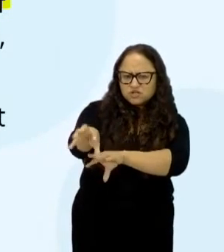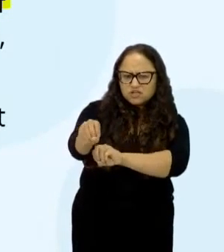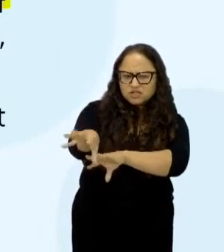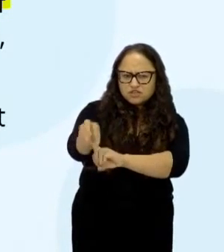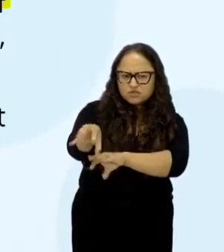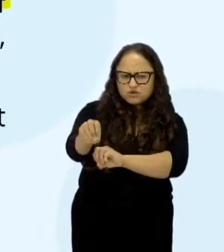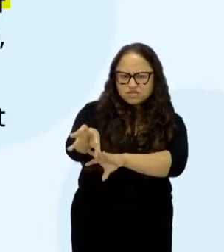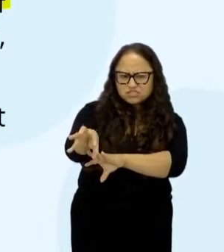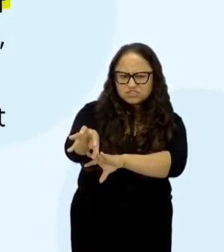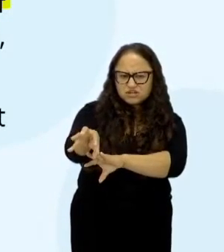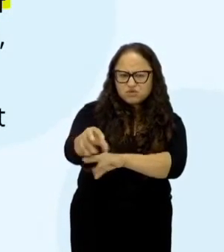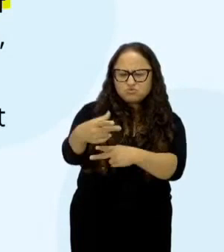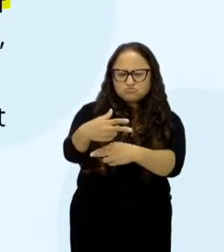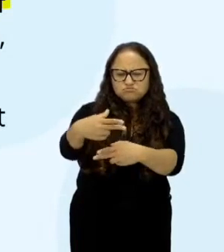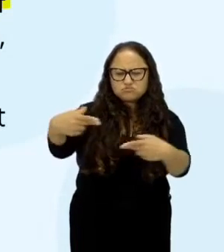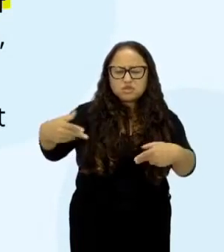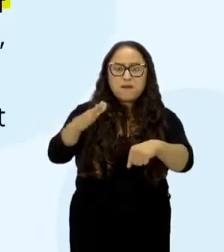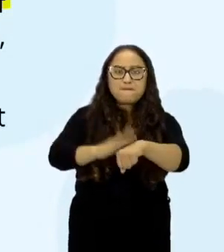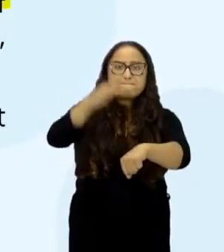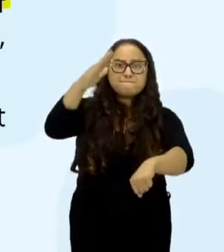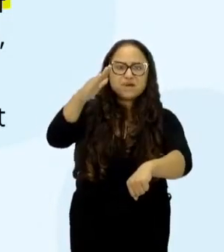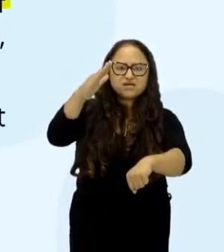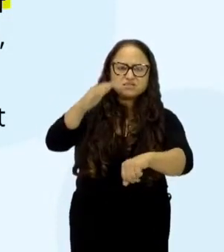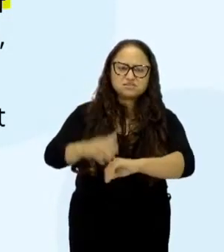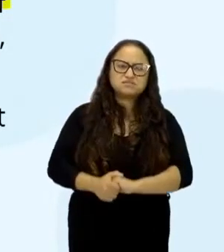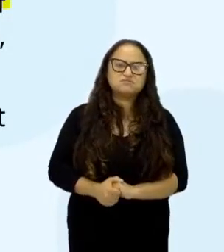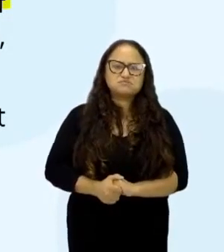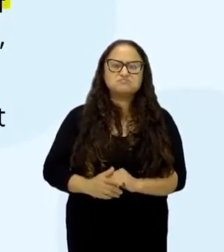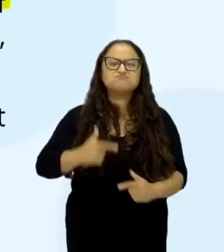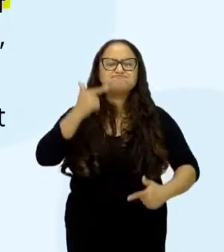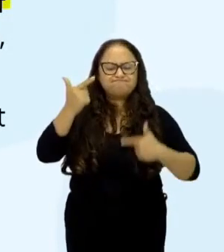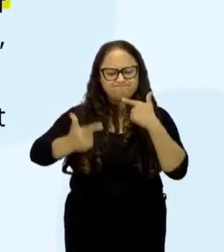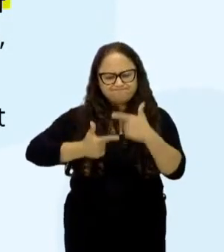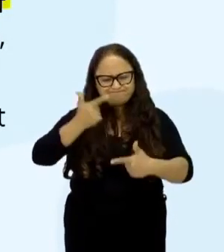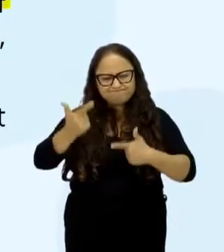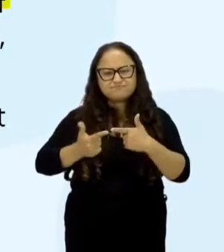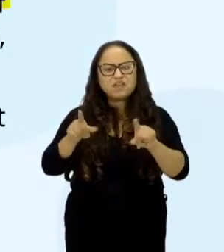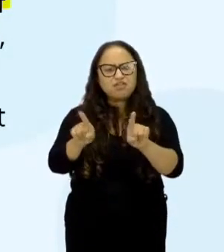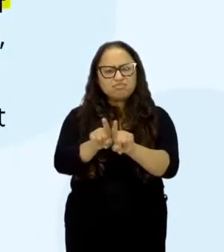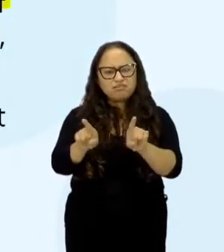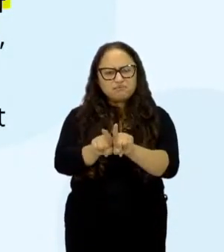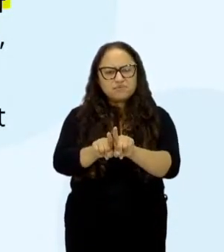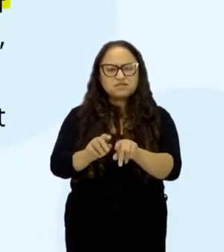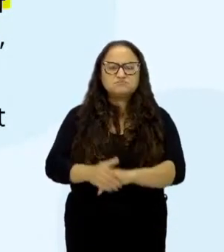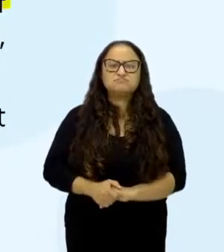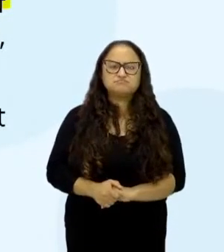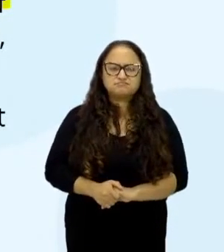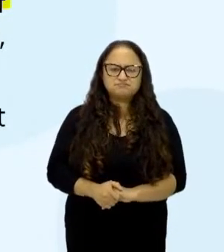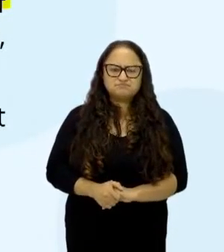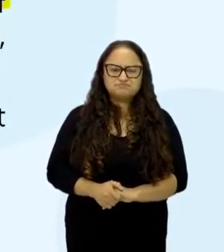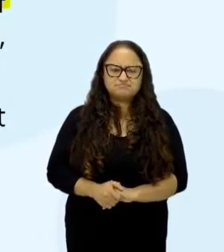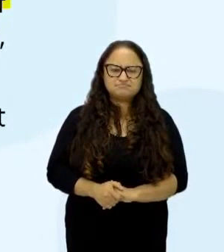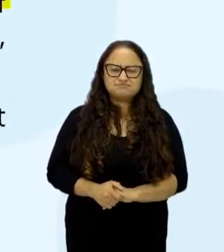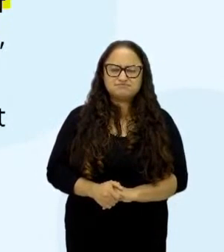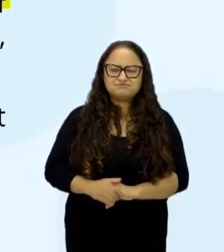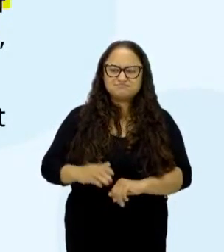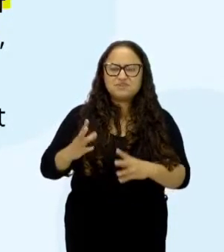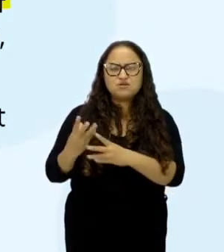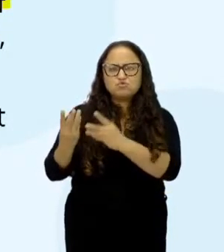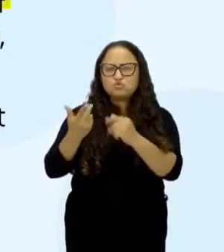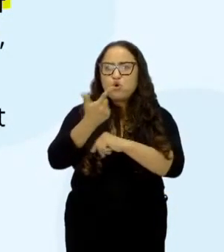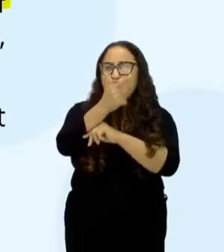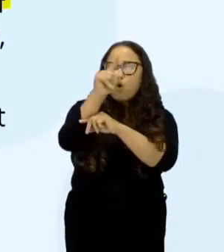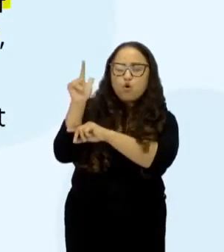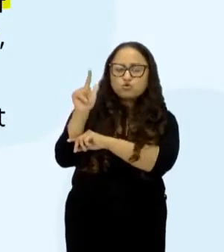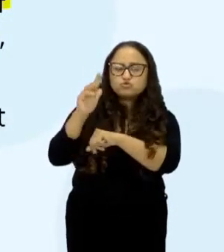Right to work and education, o direito ao trabalho e à educação, and many more, e muitos